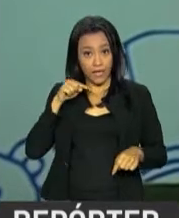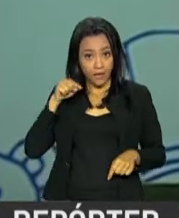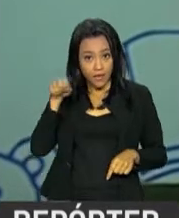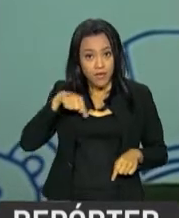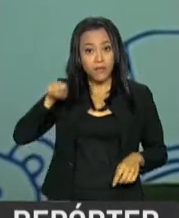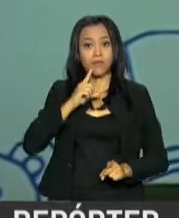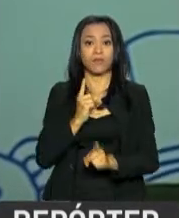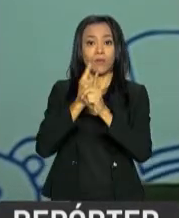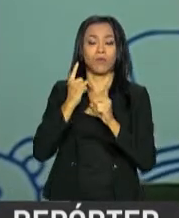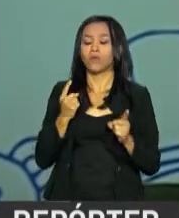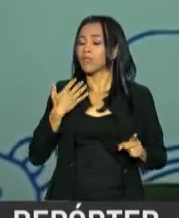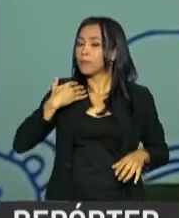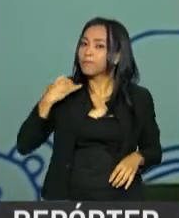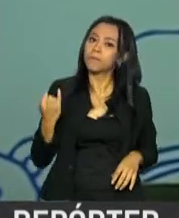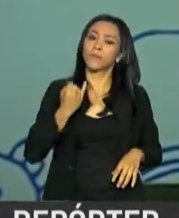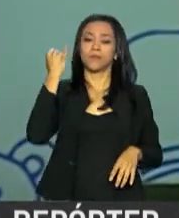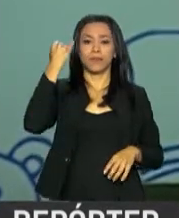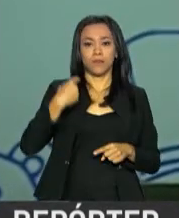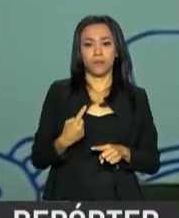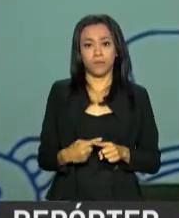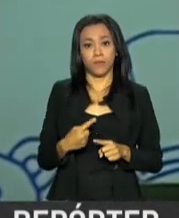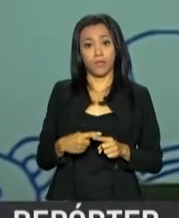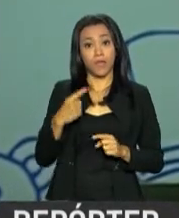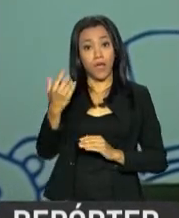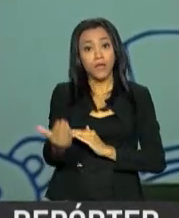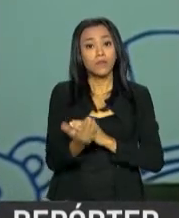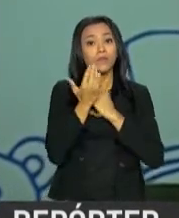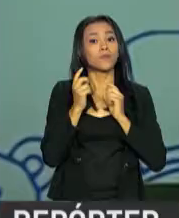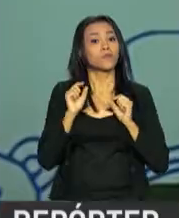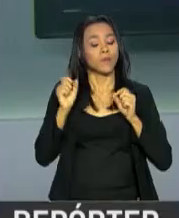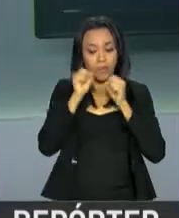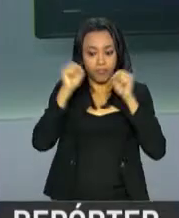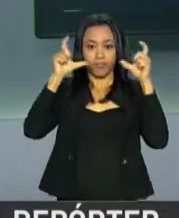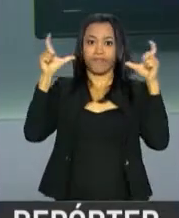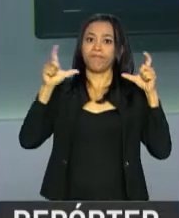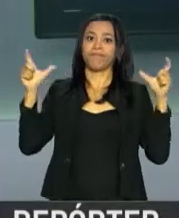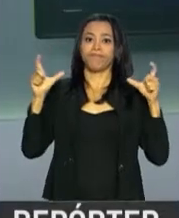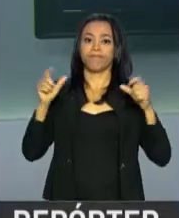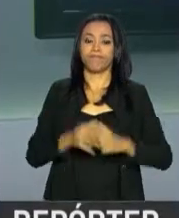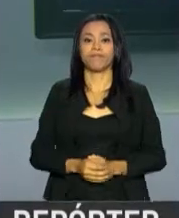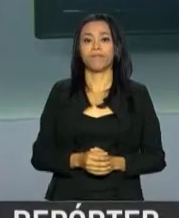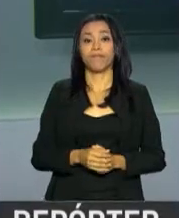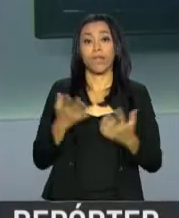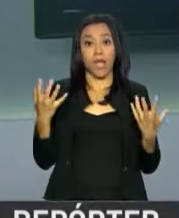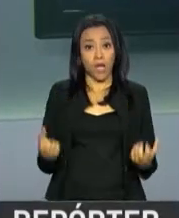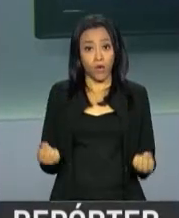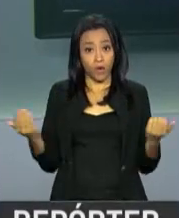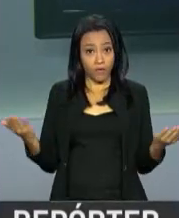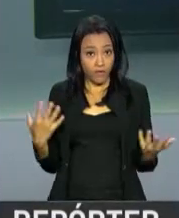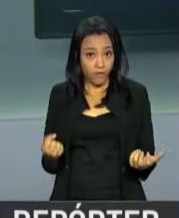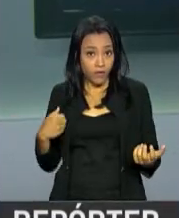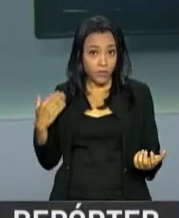são muito importantes, porque eles servem para nos despertar. E nós vamos agora até a